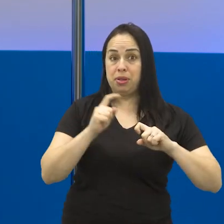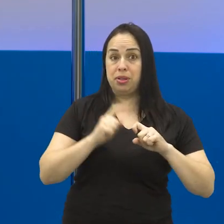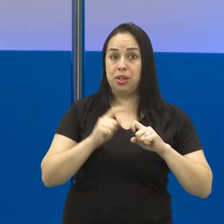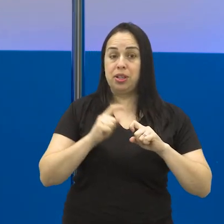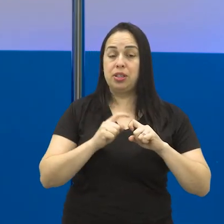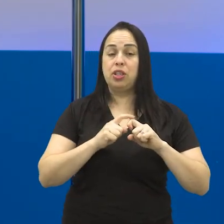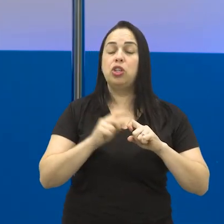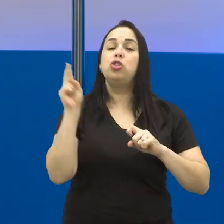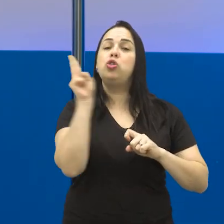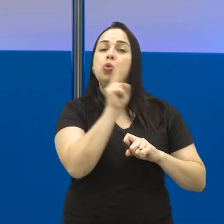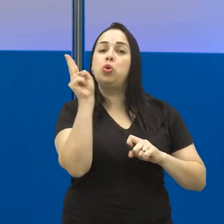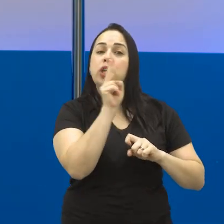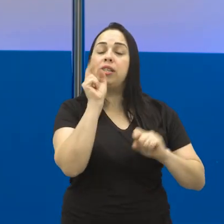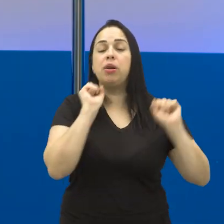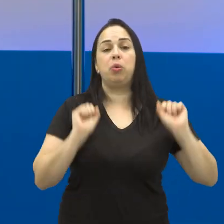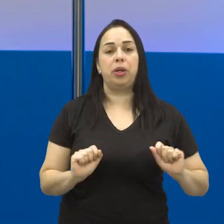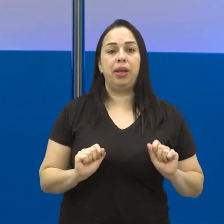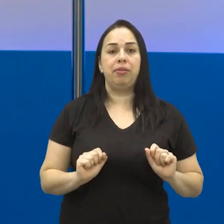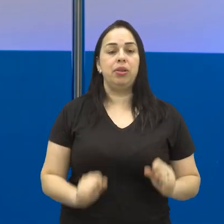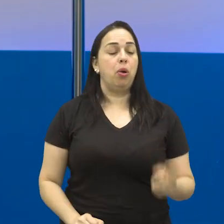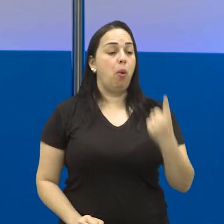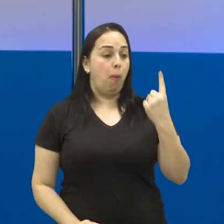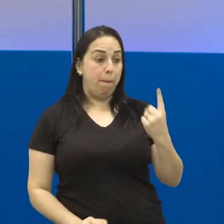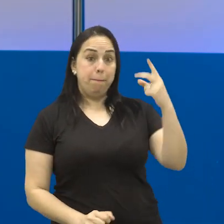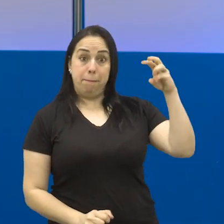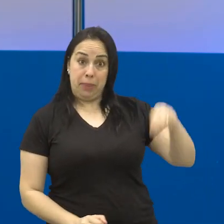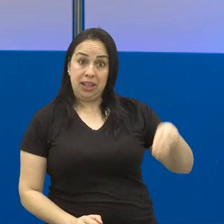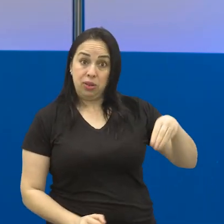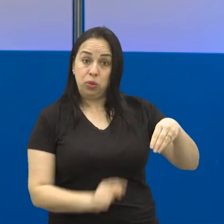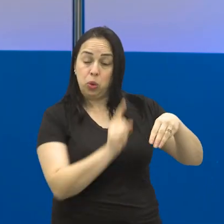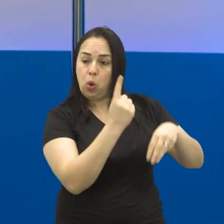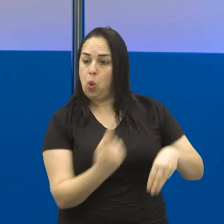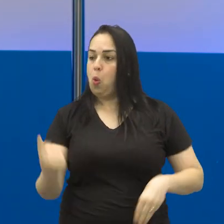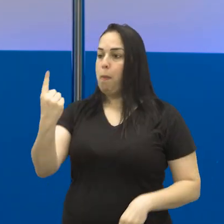da Associação Brasileira de Medicina de Emergência que impressionam. A